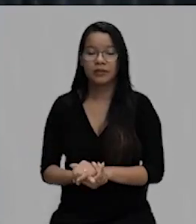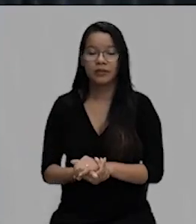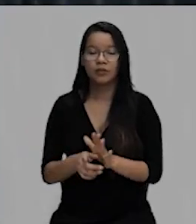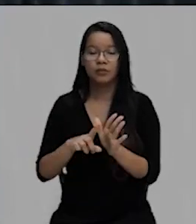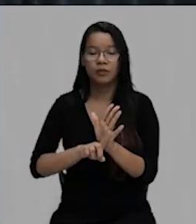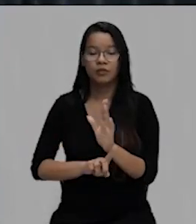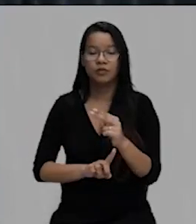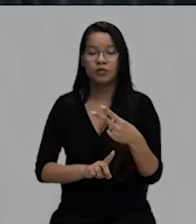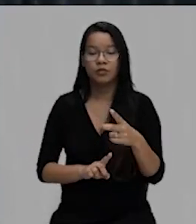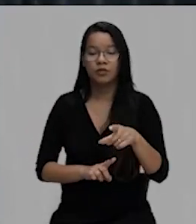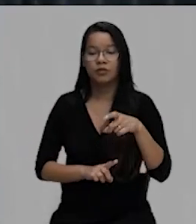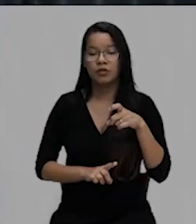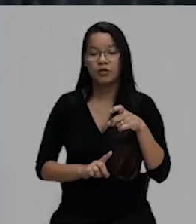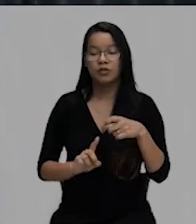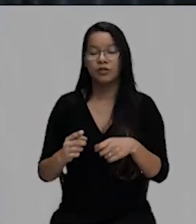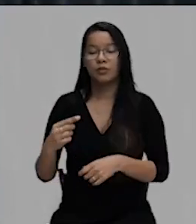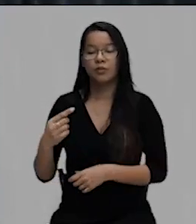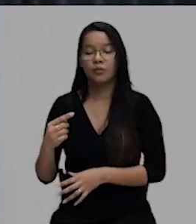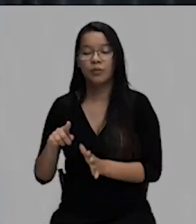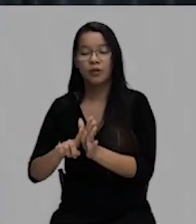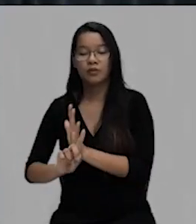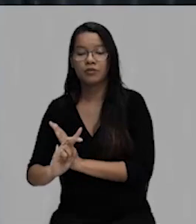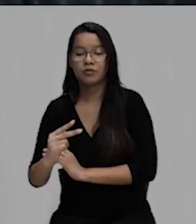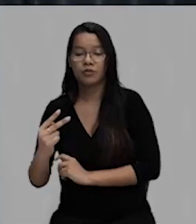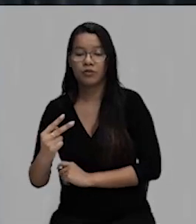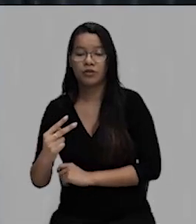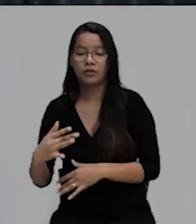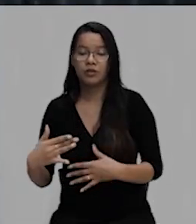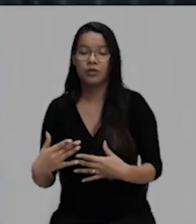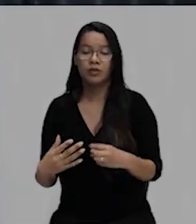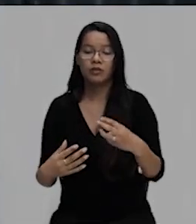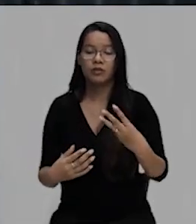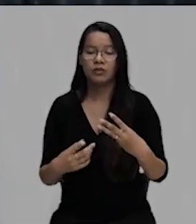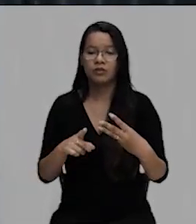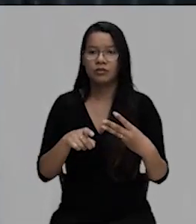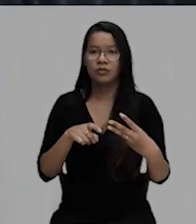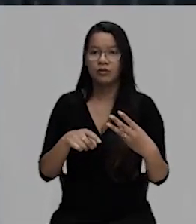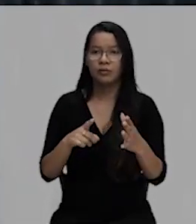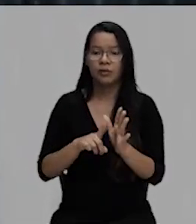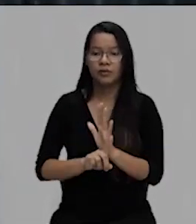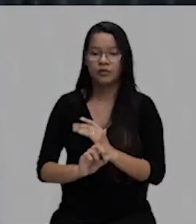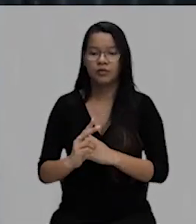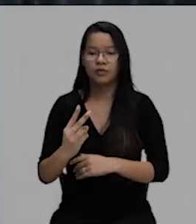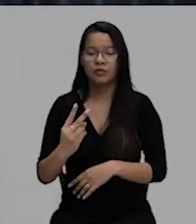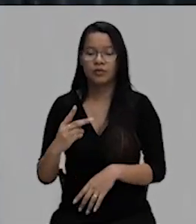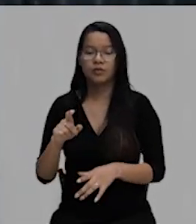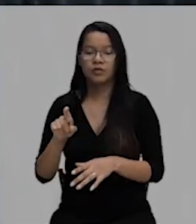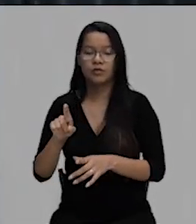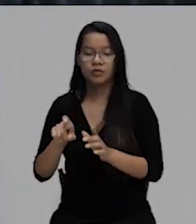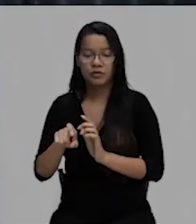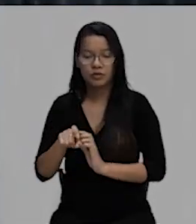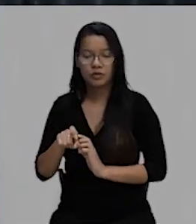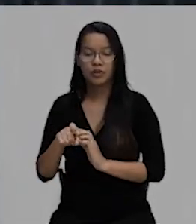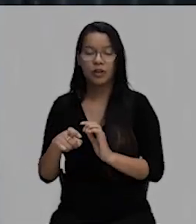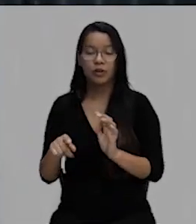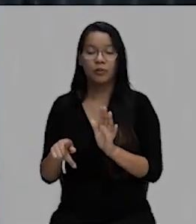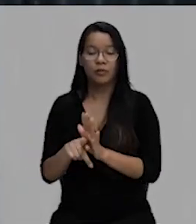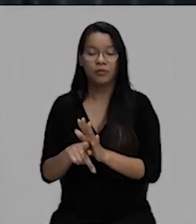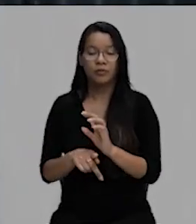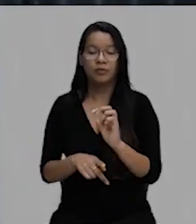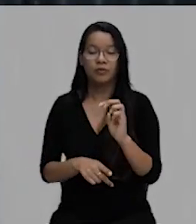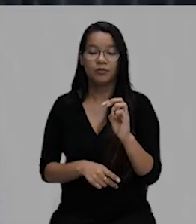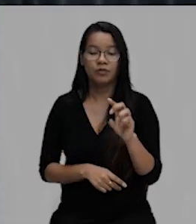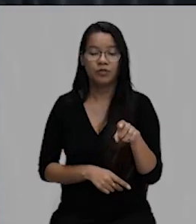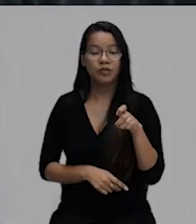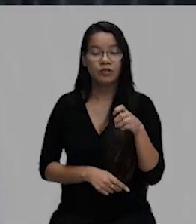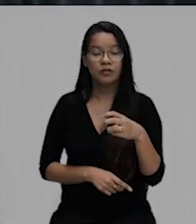menos 2 lá no outro membro. 3x menos 2x dá o próprio x e 5 menos 2, 3. E aí que eu não posso simplesmente